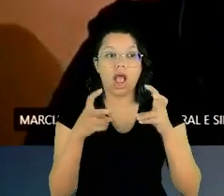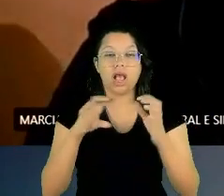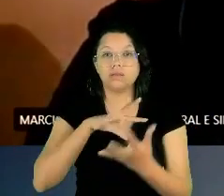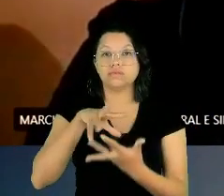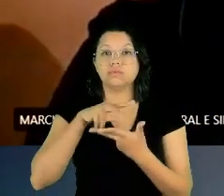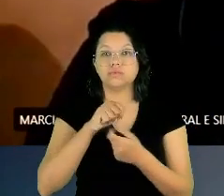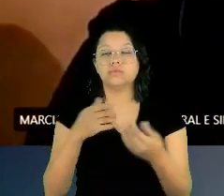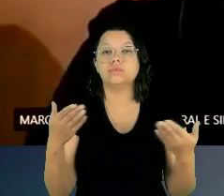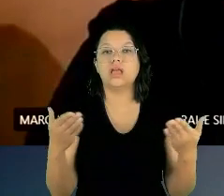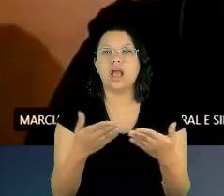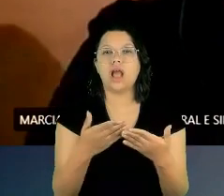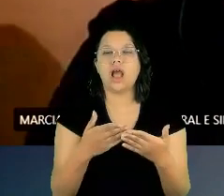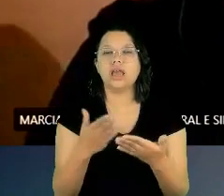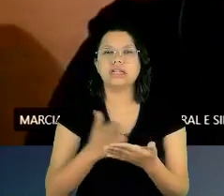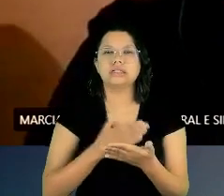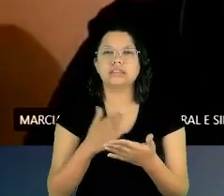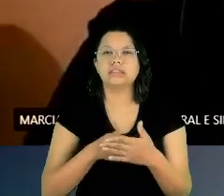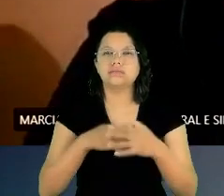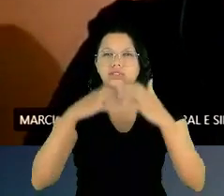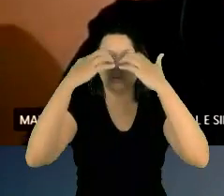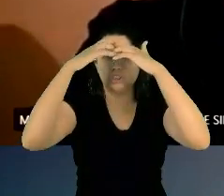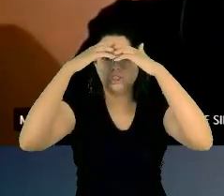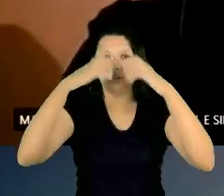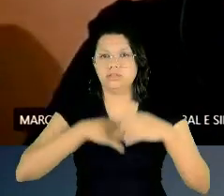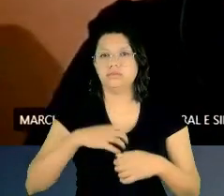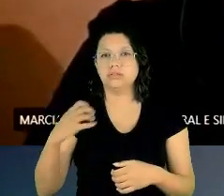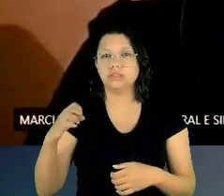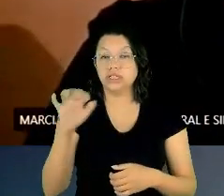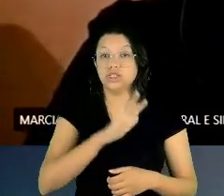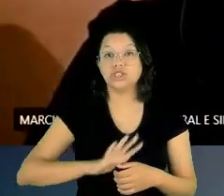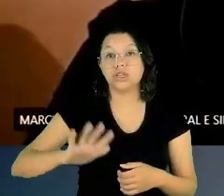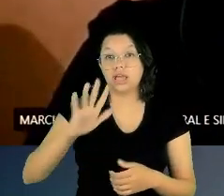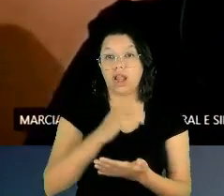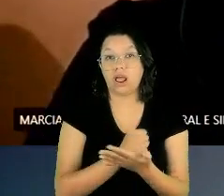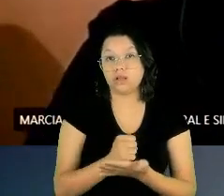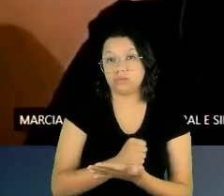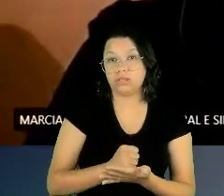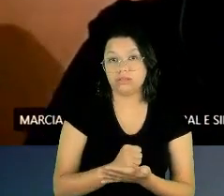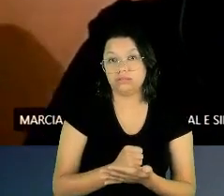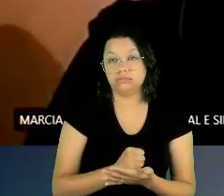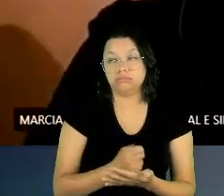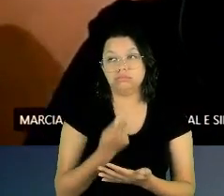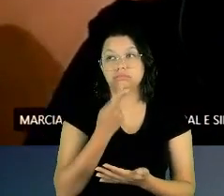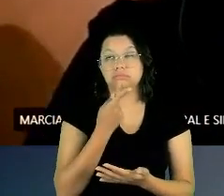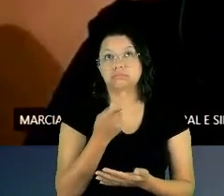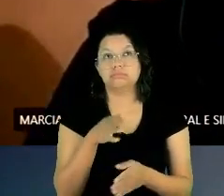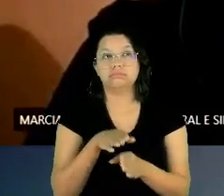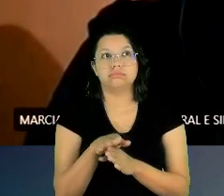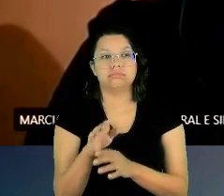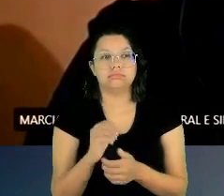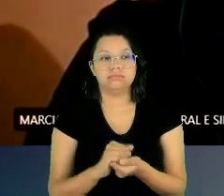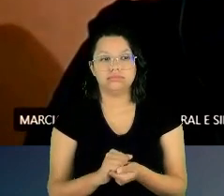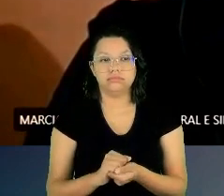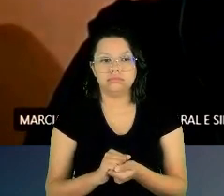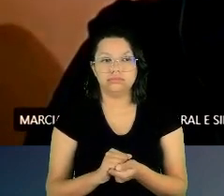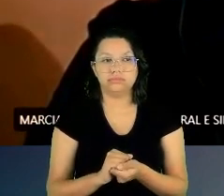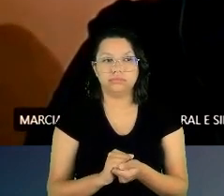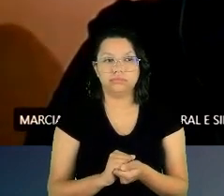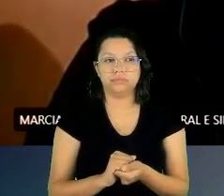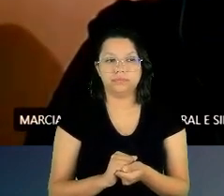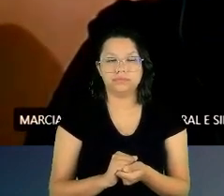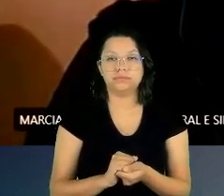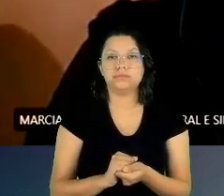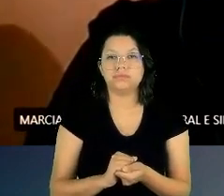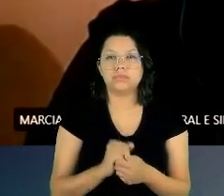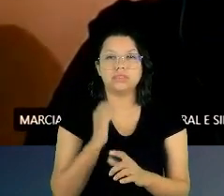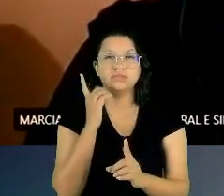ela percebe o mundo. Agora, livros de neurociências, para quem quer saber neurociência geral, né, neurociência básica, eu recomendo